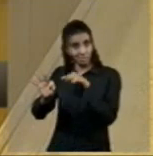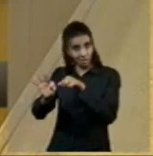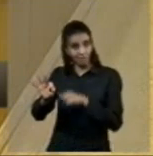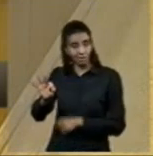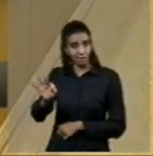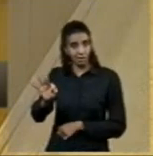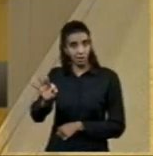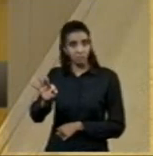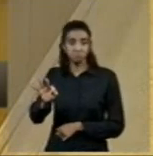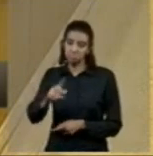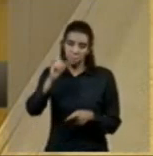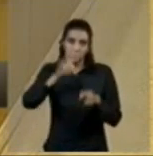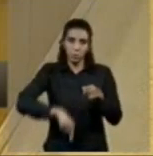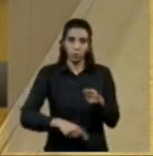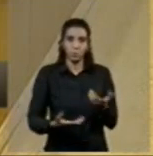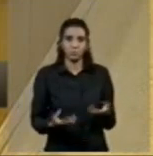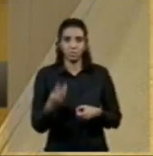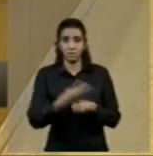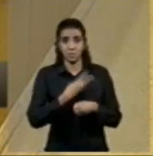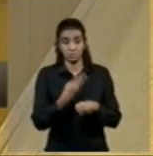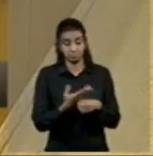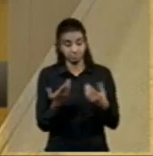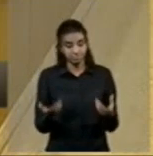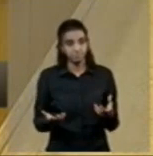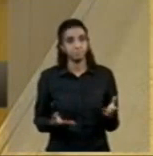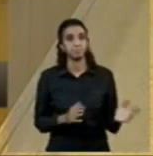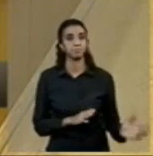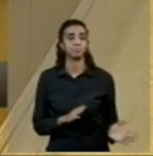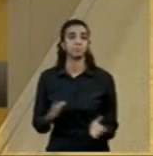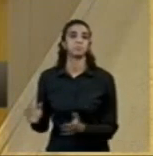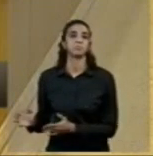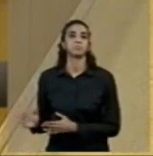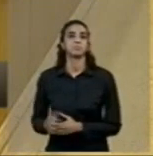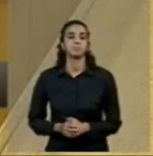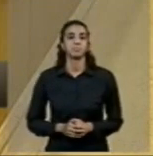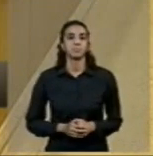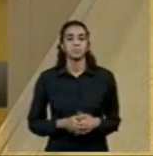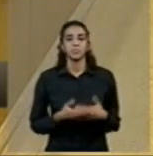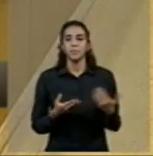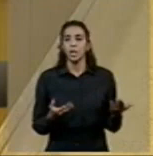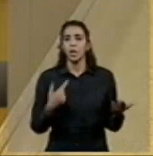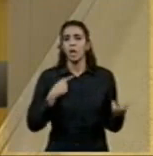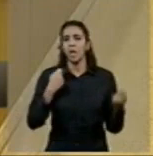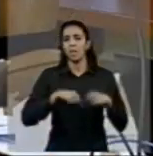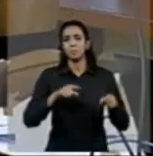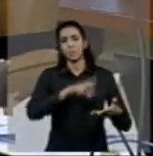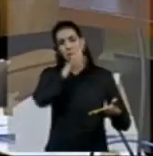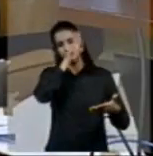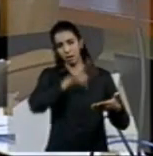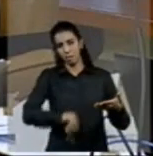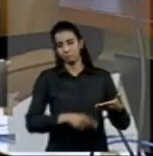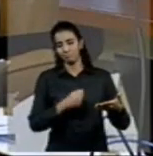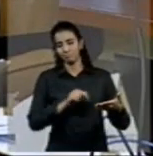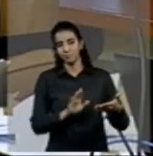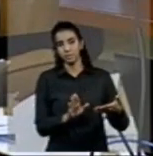restou censurando. E aqui cito, senhora presidente, e vou me escusar da leitura,